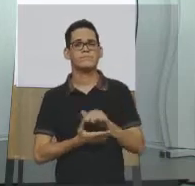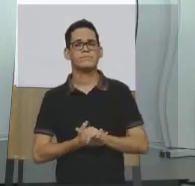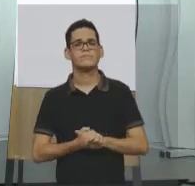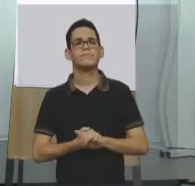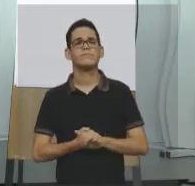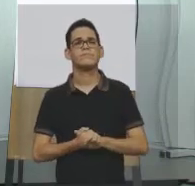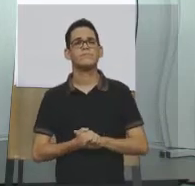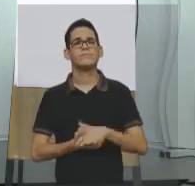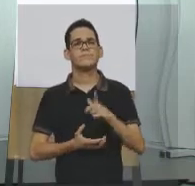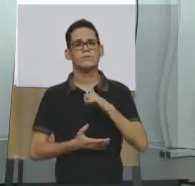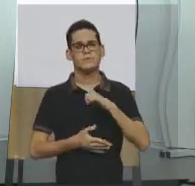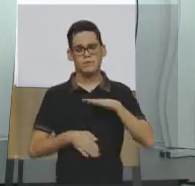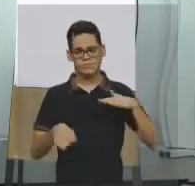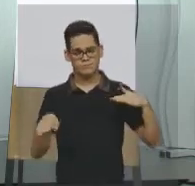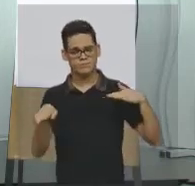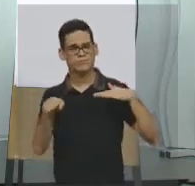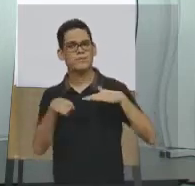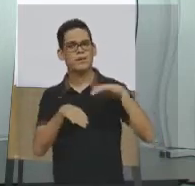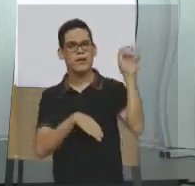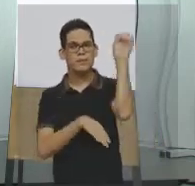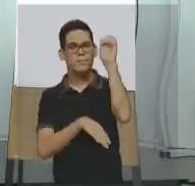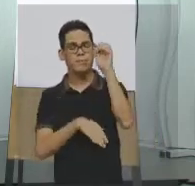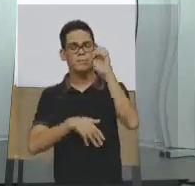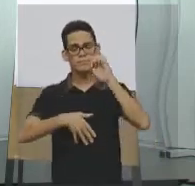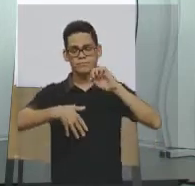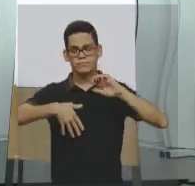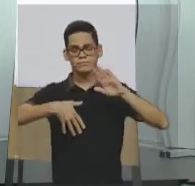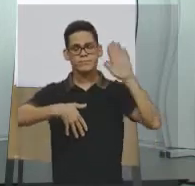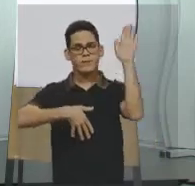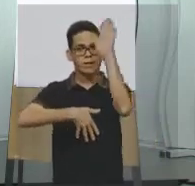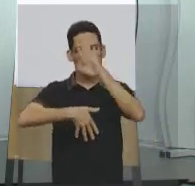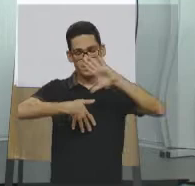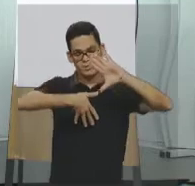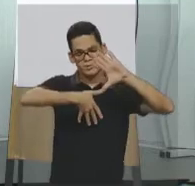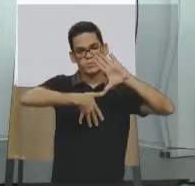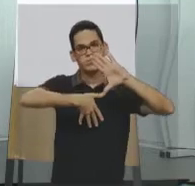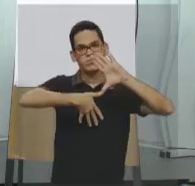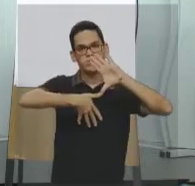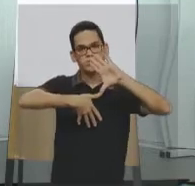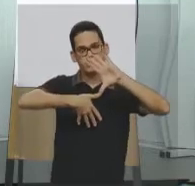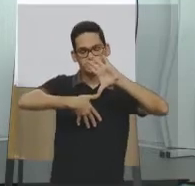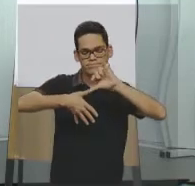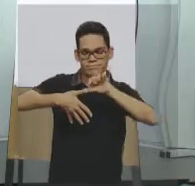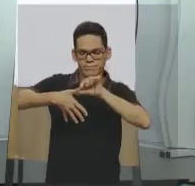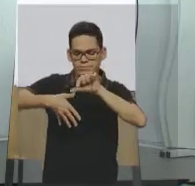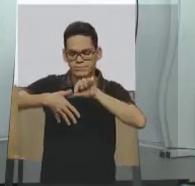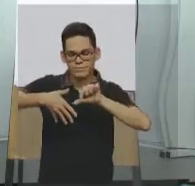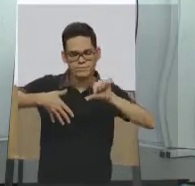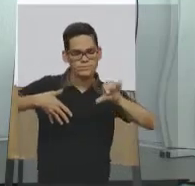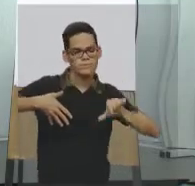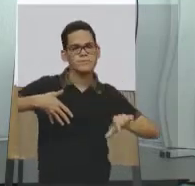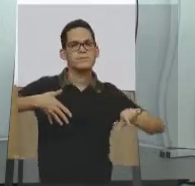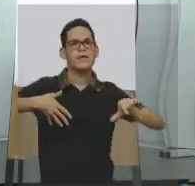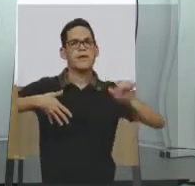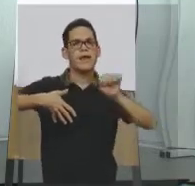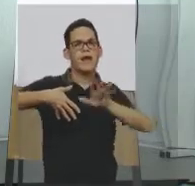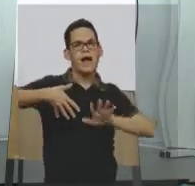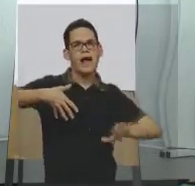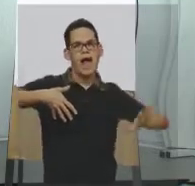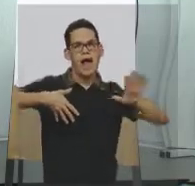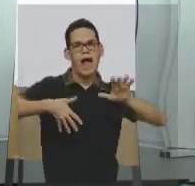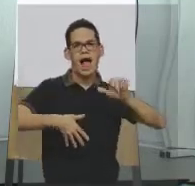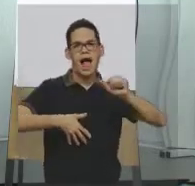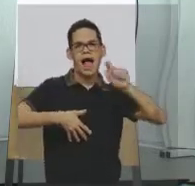tem a questão do encaixe, né? A América do Sul e a África, elas têm um certo encaixe, mas tem uma questão muito importante dos fósseis